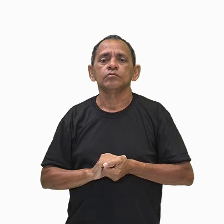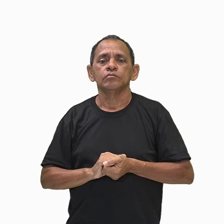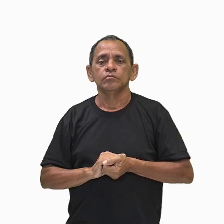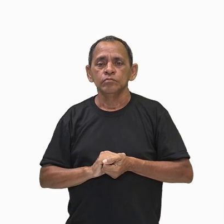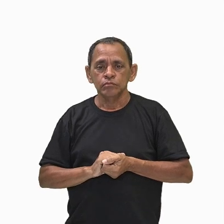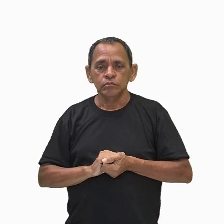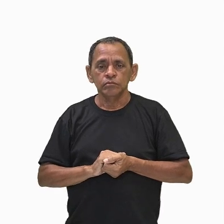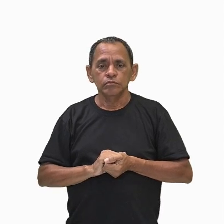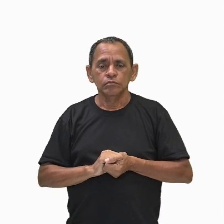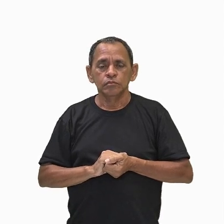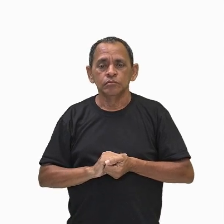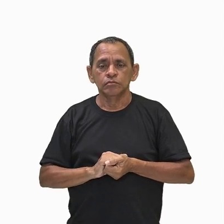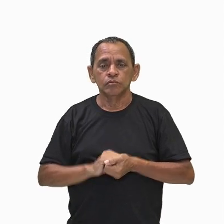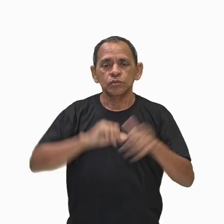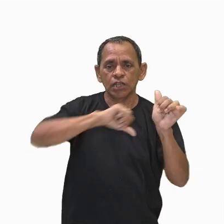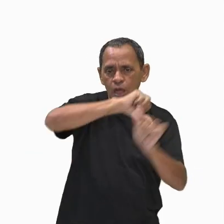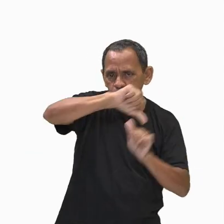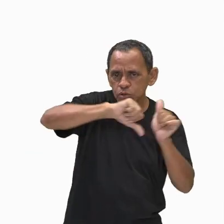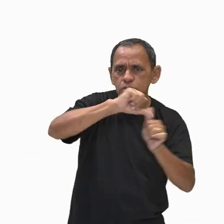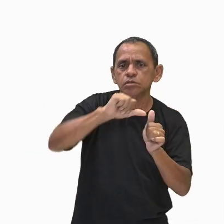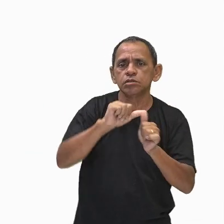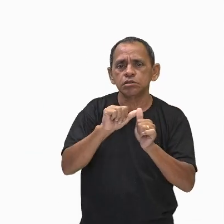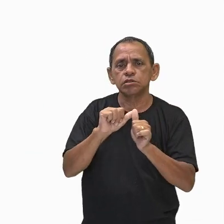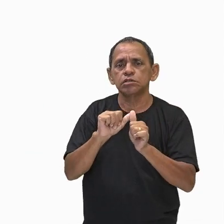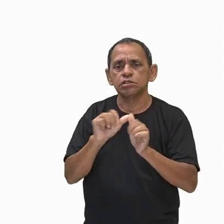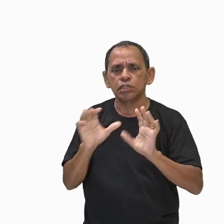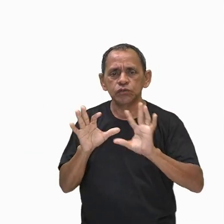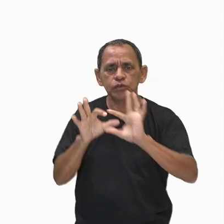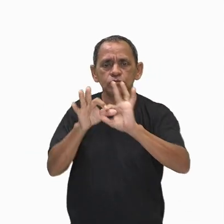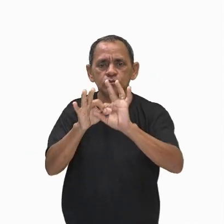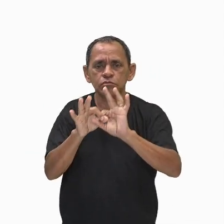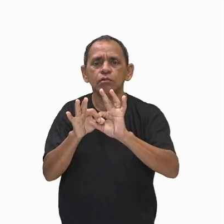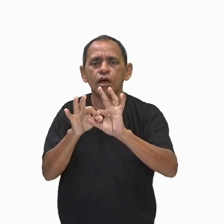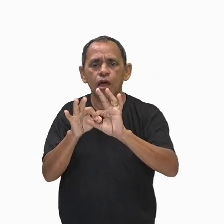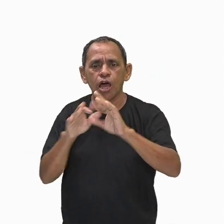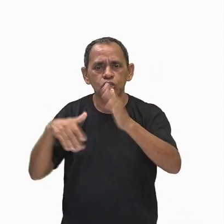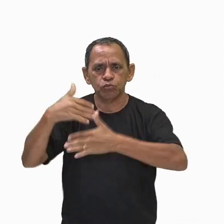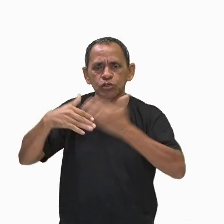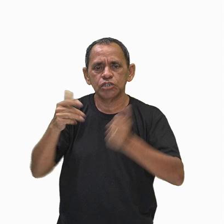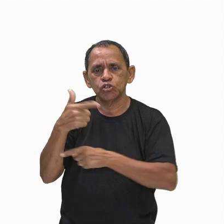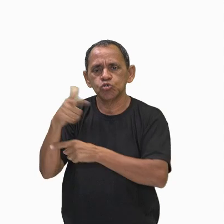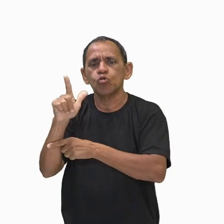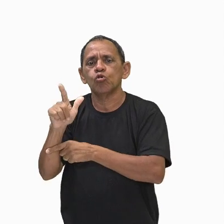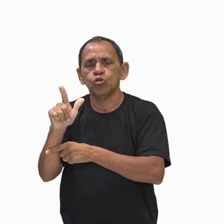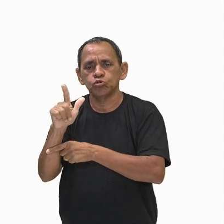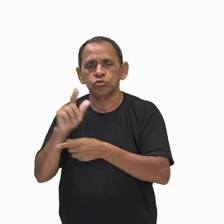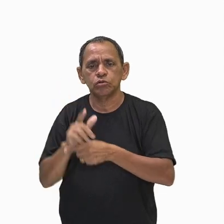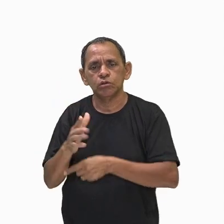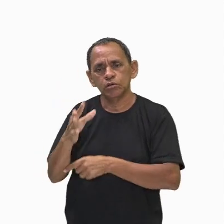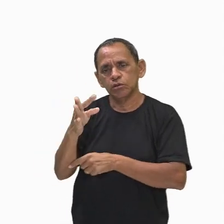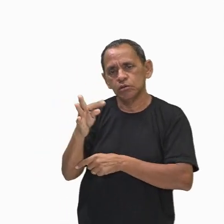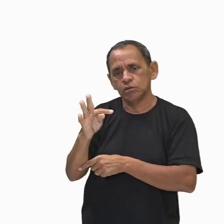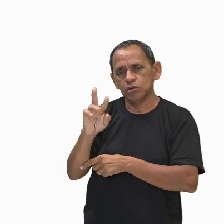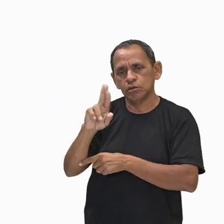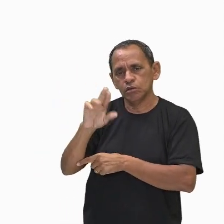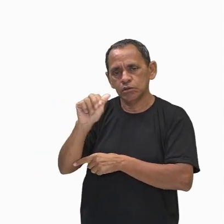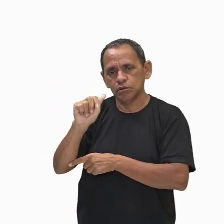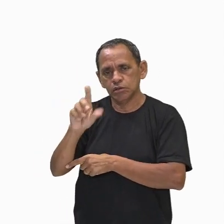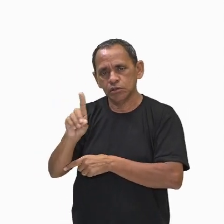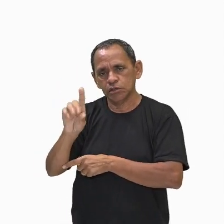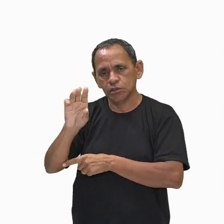está muito vinculada a outro processo que é chamado de tradução, e a tradução vai